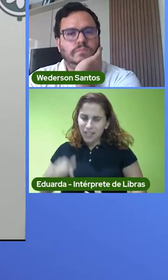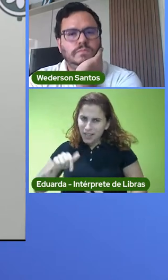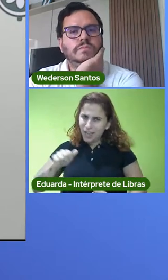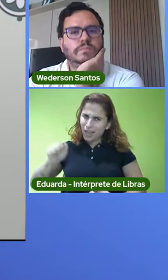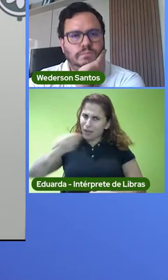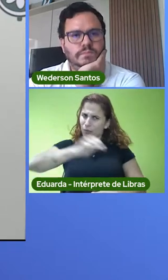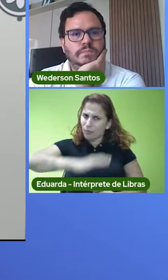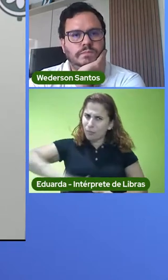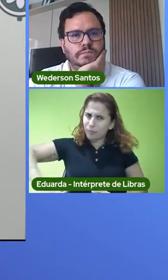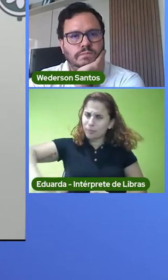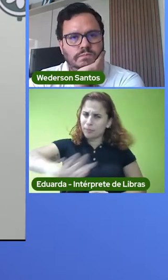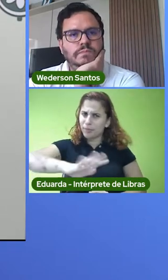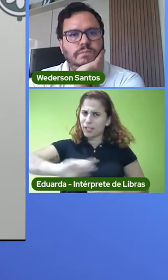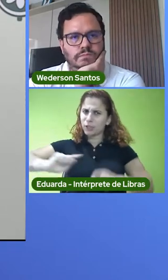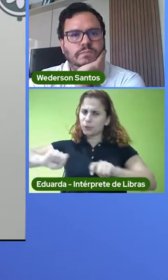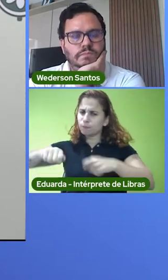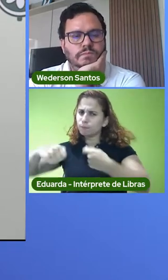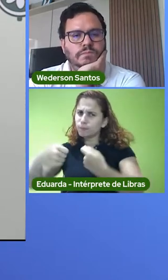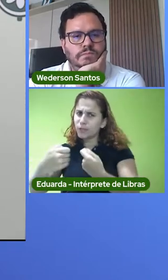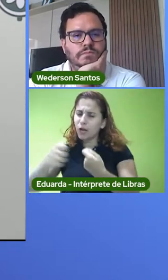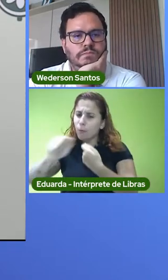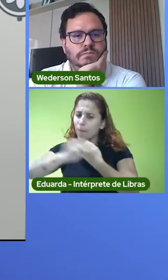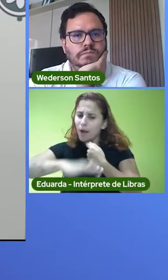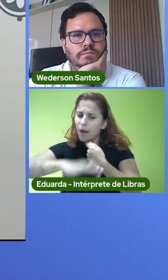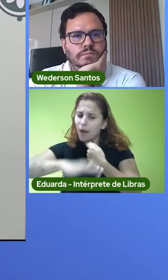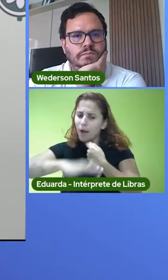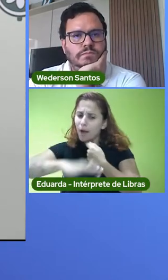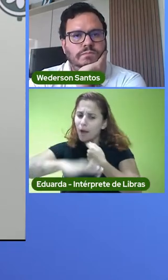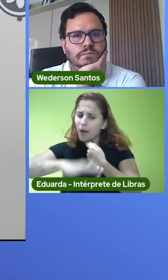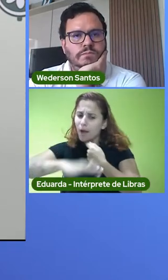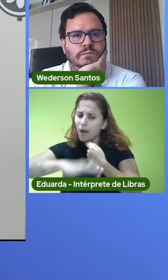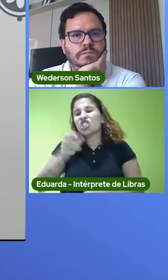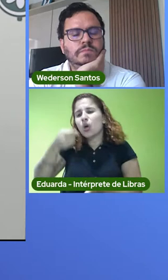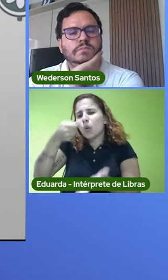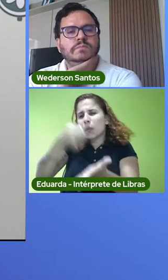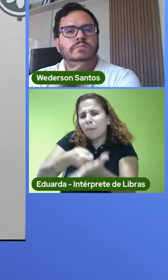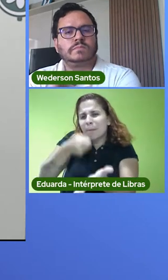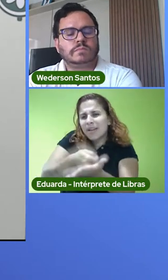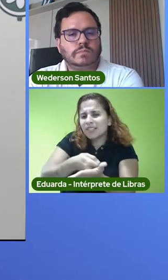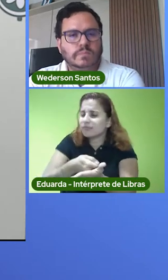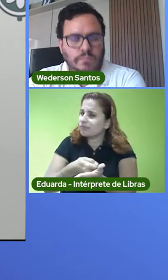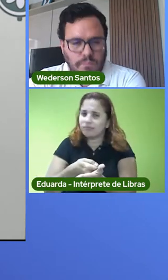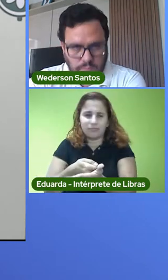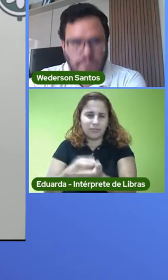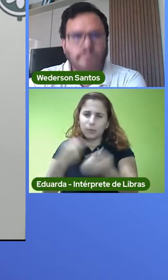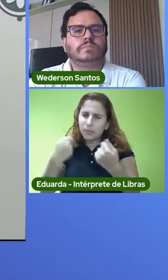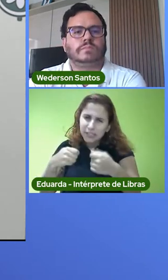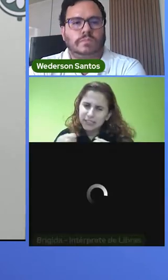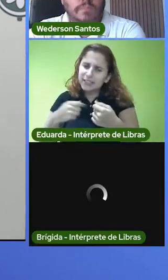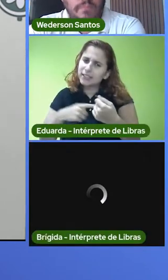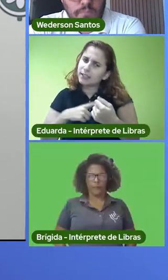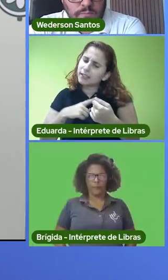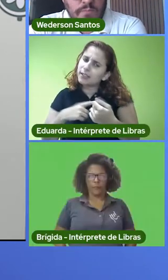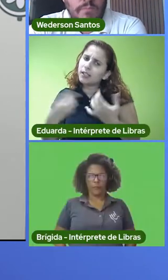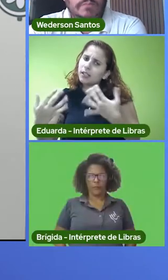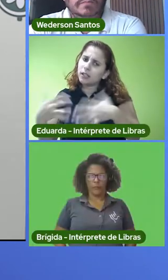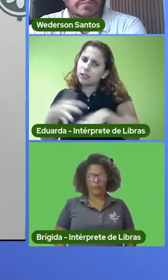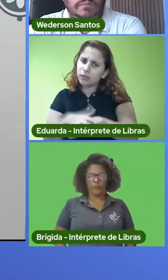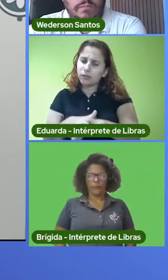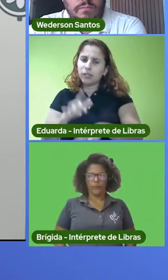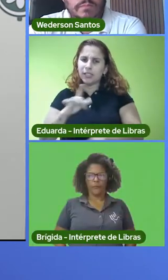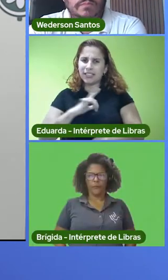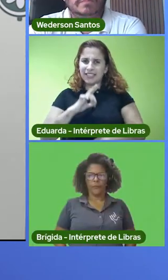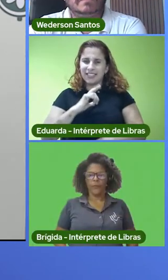efetiva de um ambiente inclusivo, e não apenas uma obrigação legal de cotas porque tem que cumprir, porque o Ministério do Trabalho